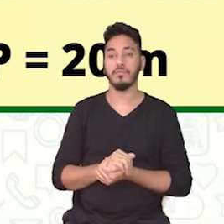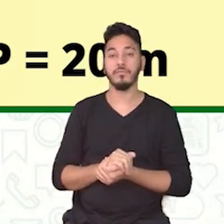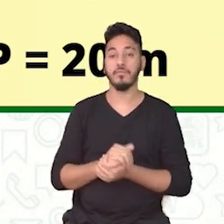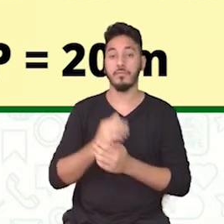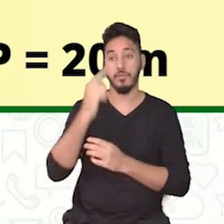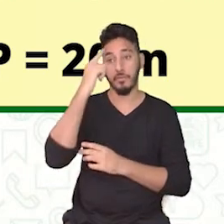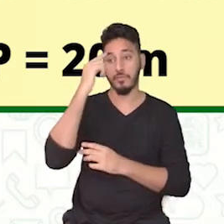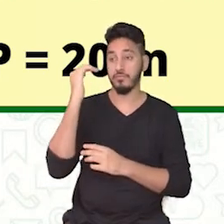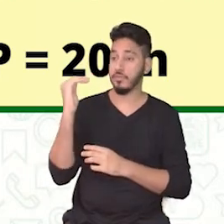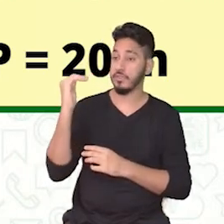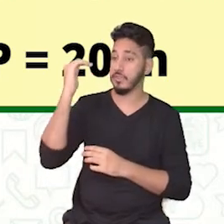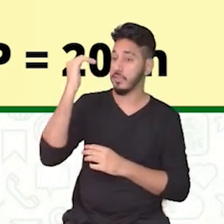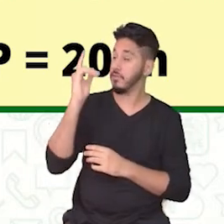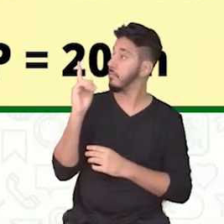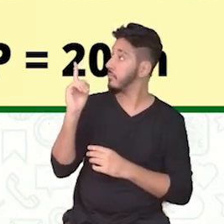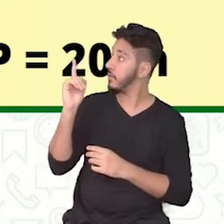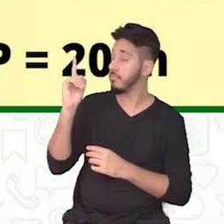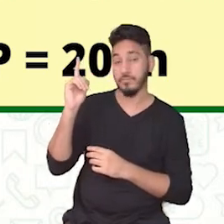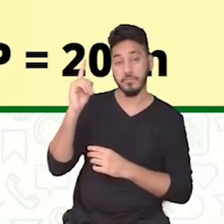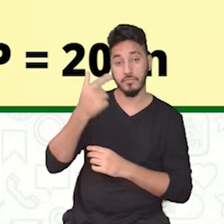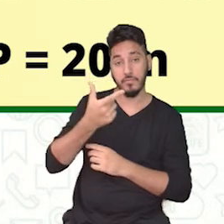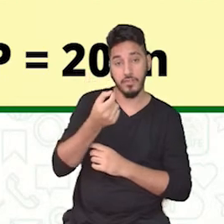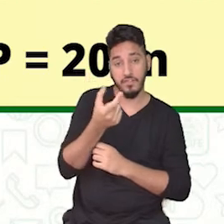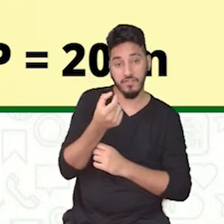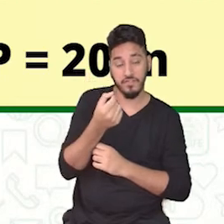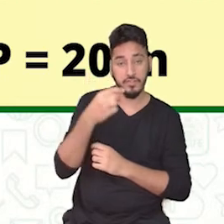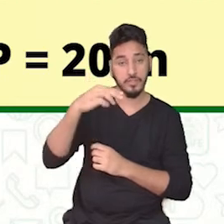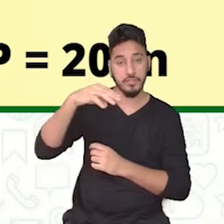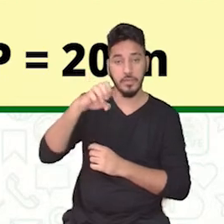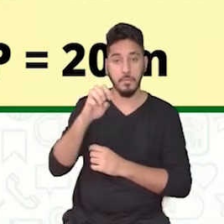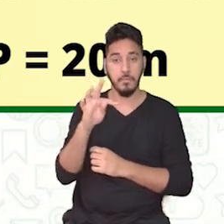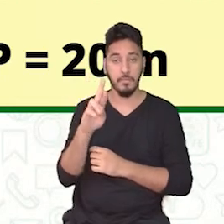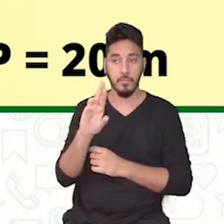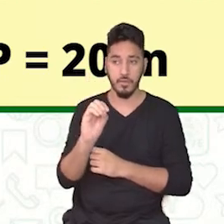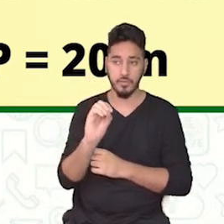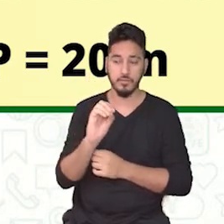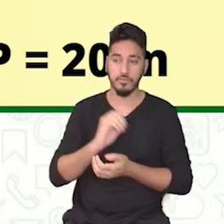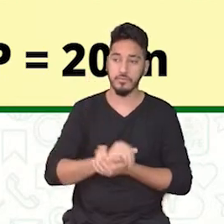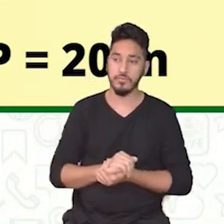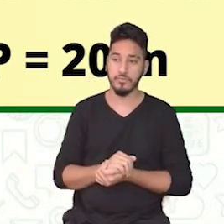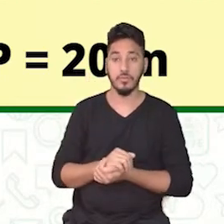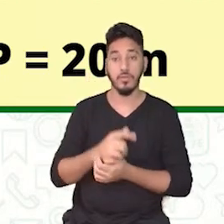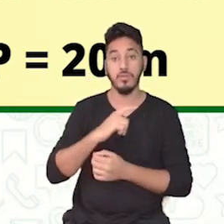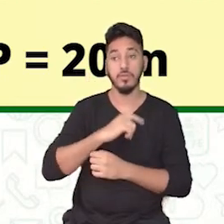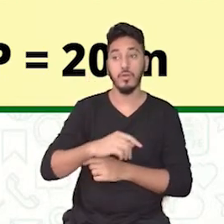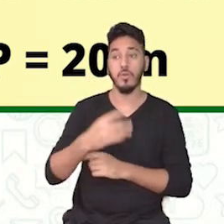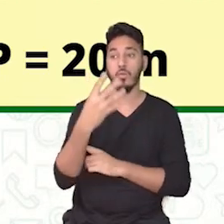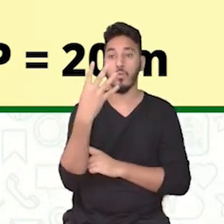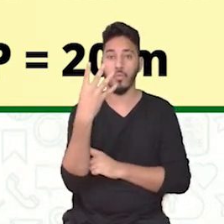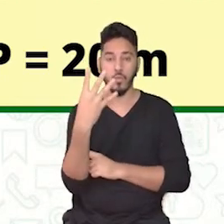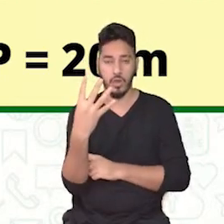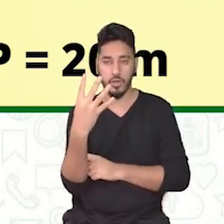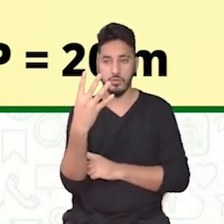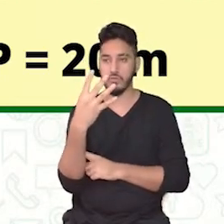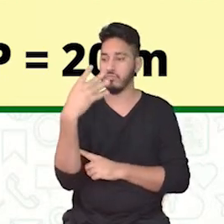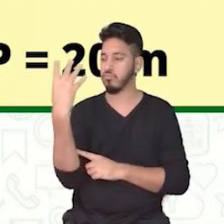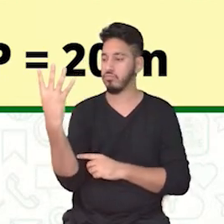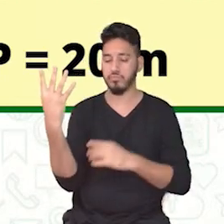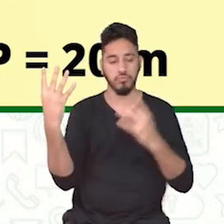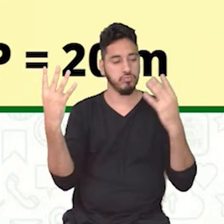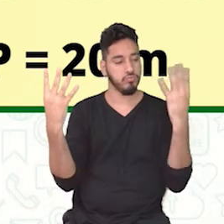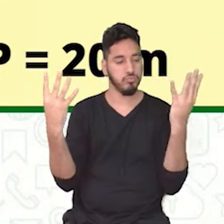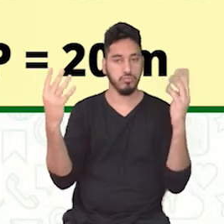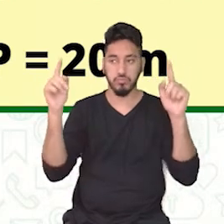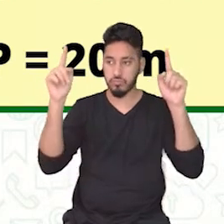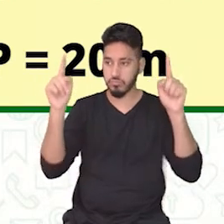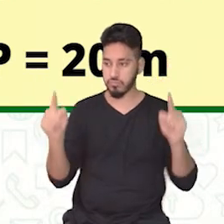de Everton. Seria 20 metros, né? Ou seja, eu tenho 4 metros nas laterais, não é